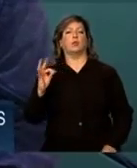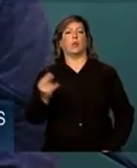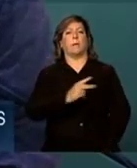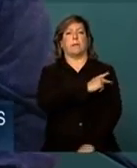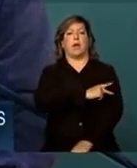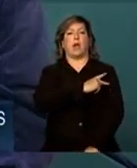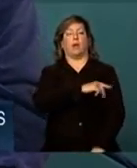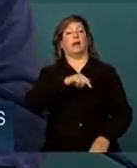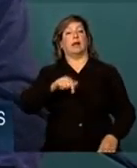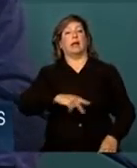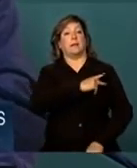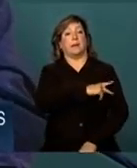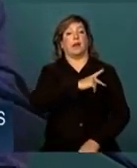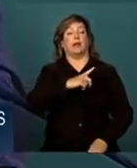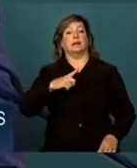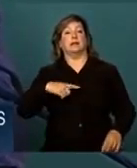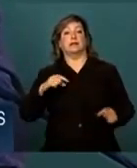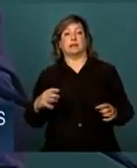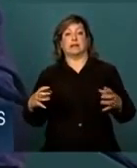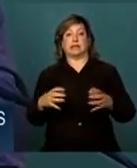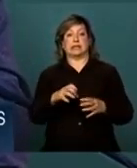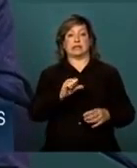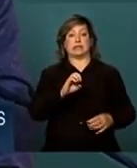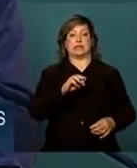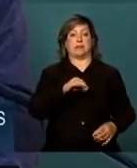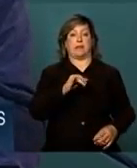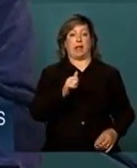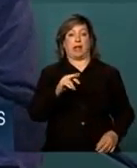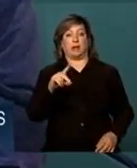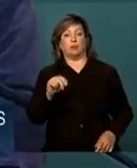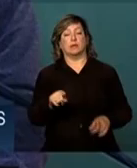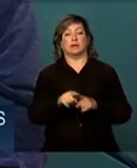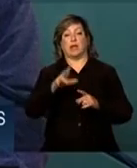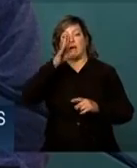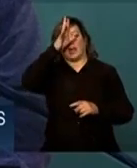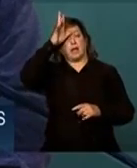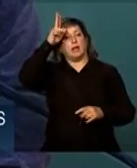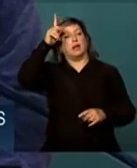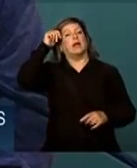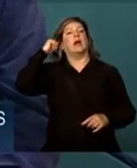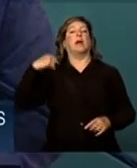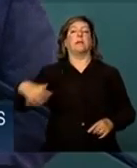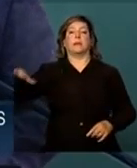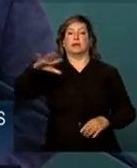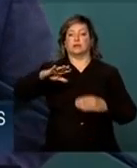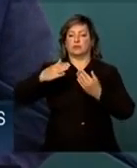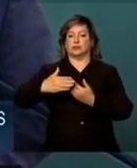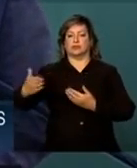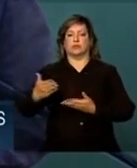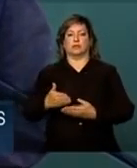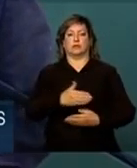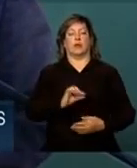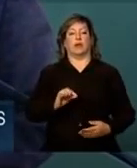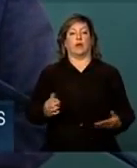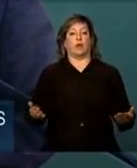que a gente chama de estado de transição entre o semiárido e a região da Amazônia. Foram aí, ainda